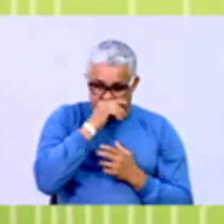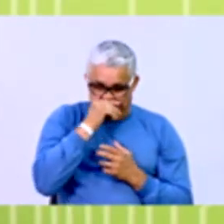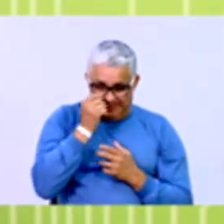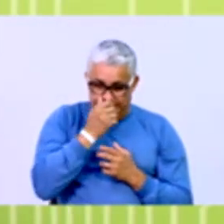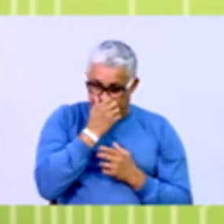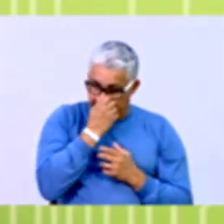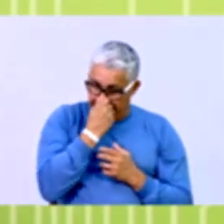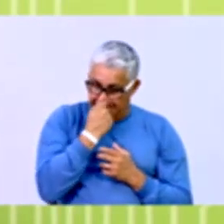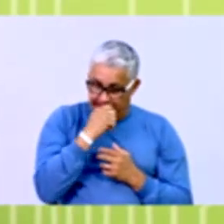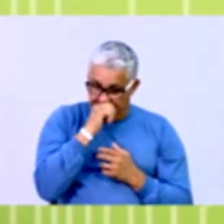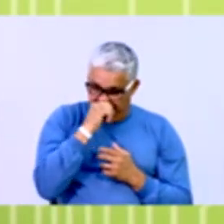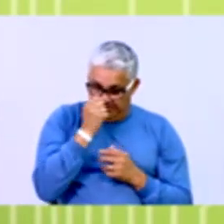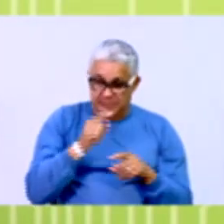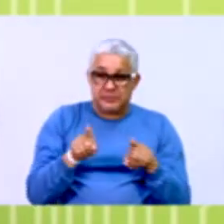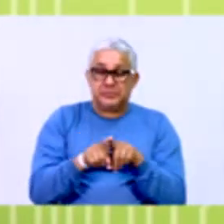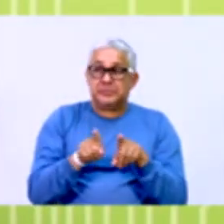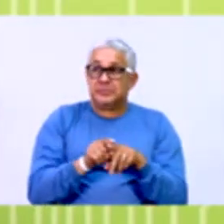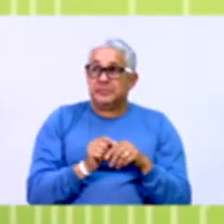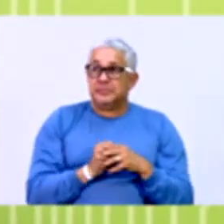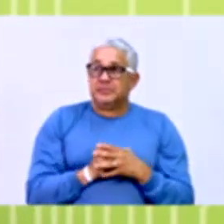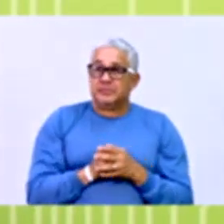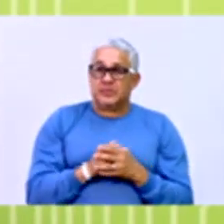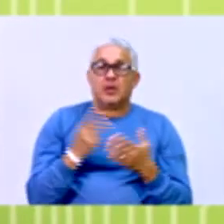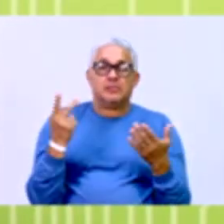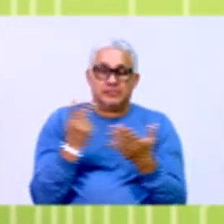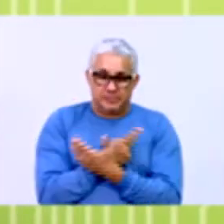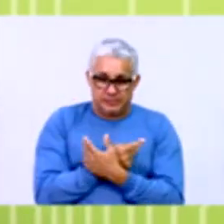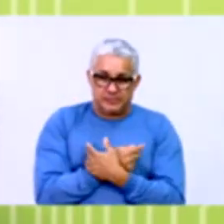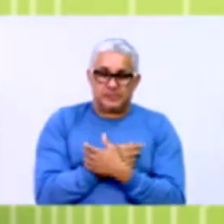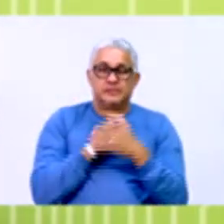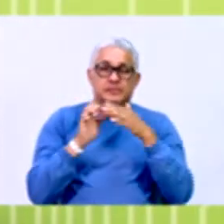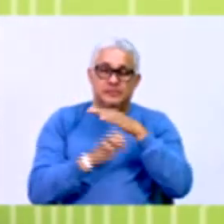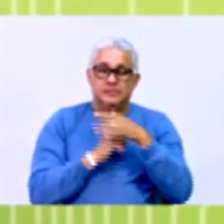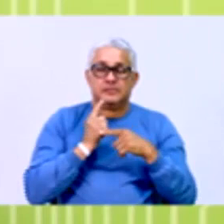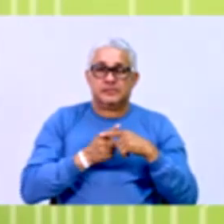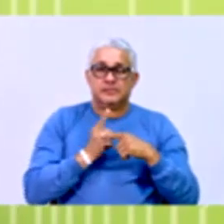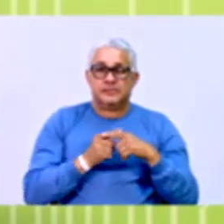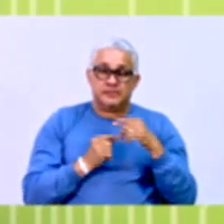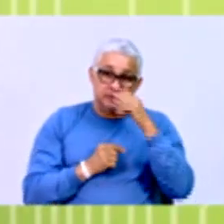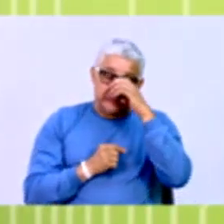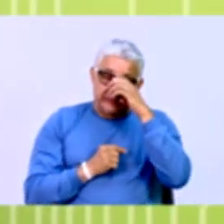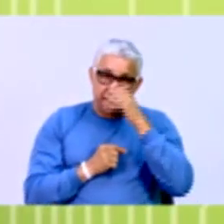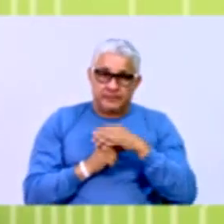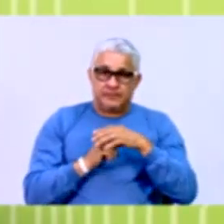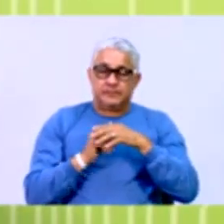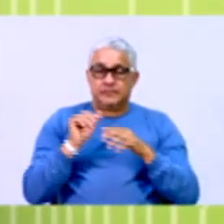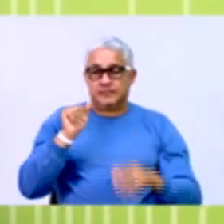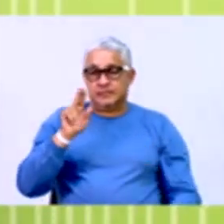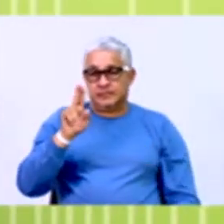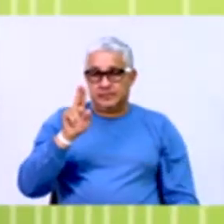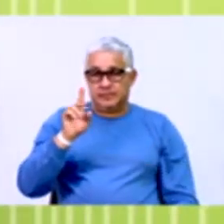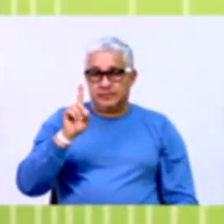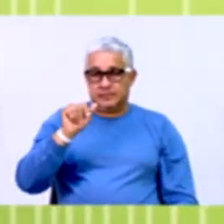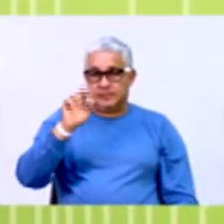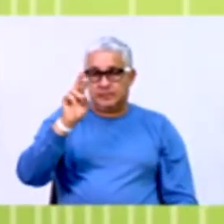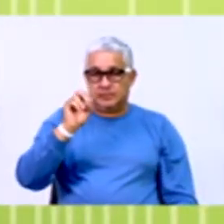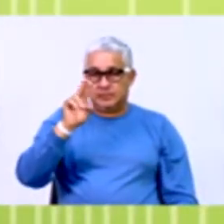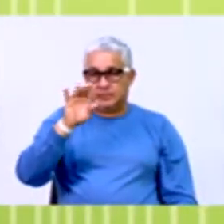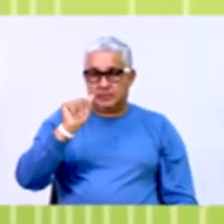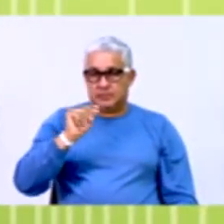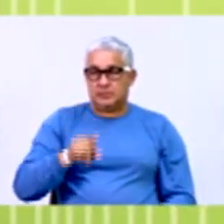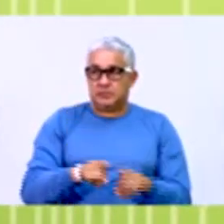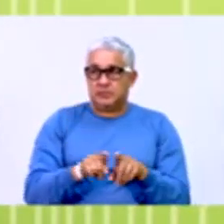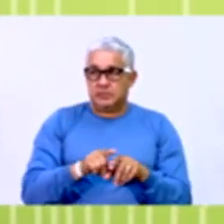que, inclusive, o ressarcimento, às vezes, ele ocorre mesmo, principalmente em empresa, porque, normalmente, as editorias, principalmente quando